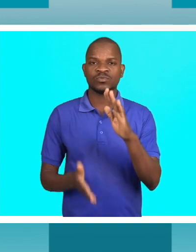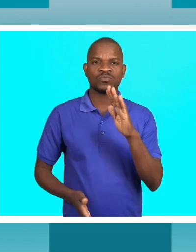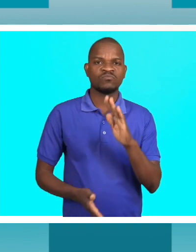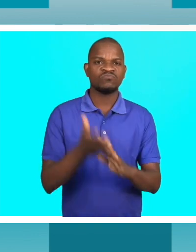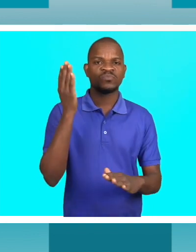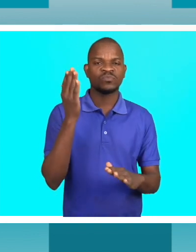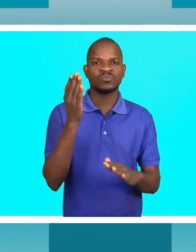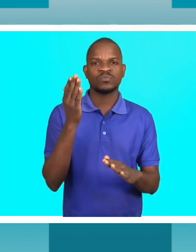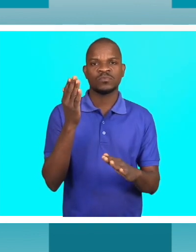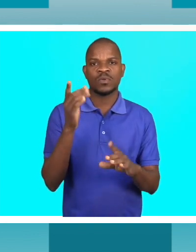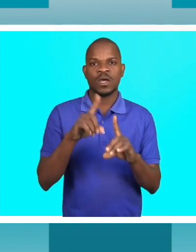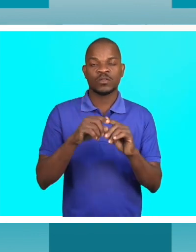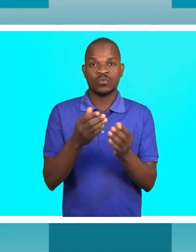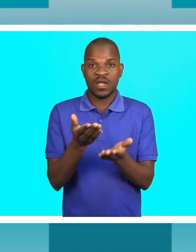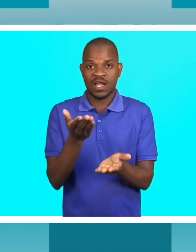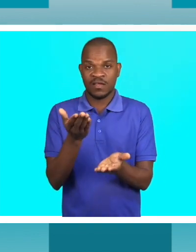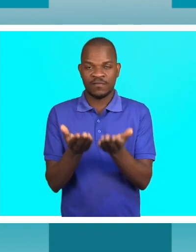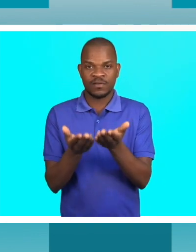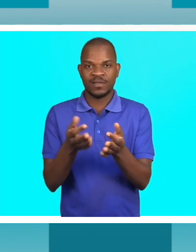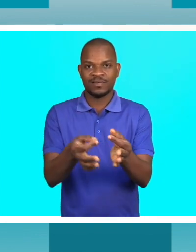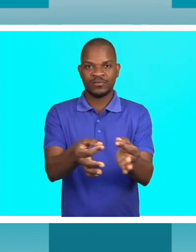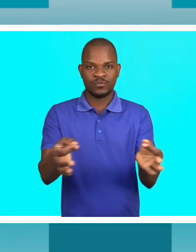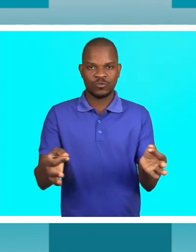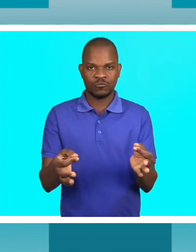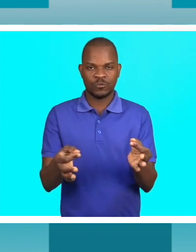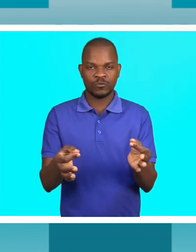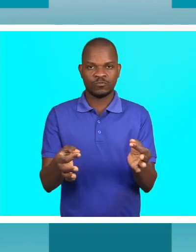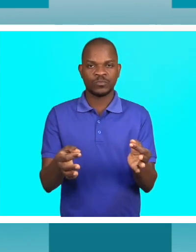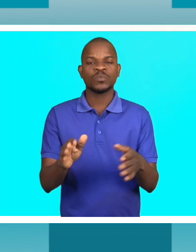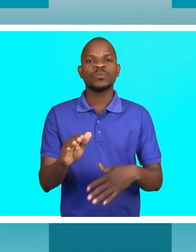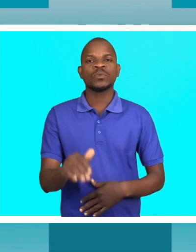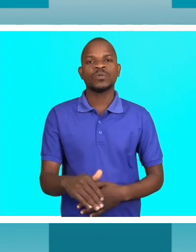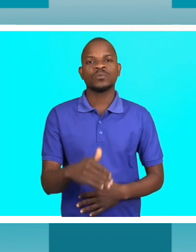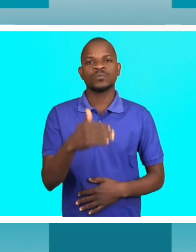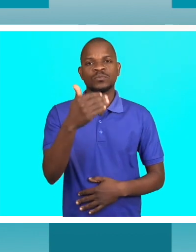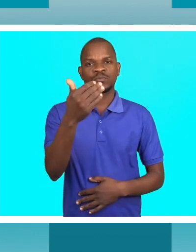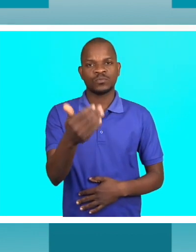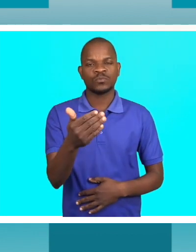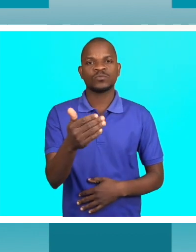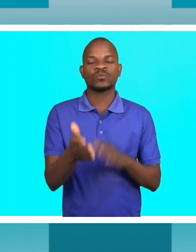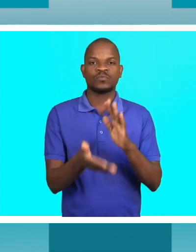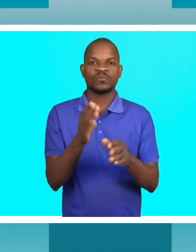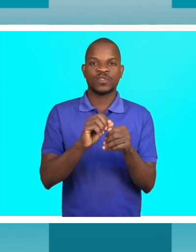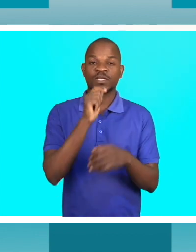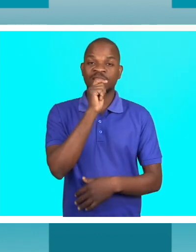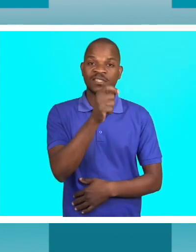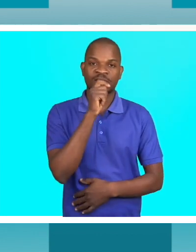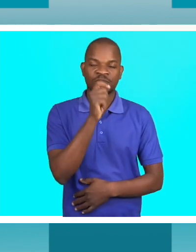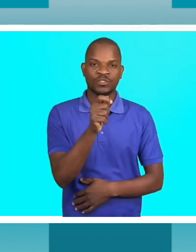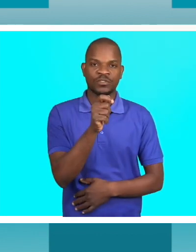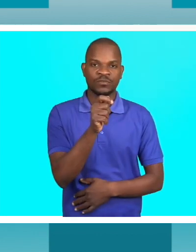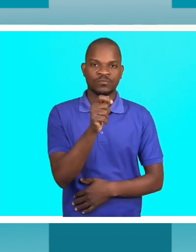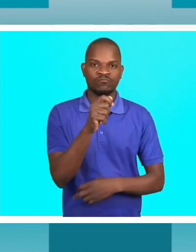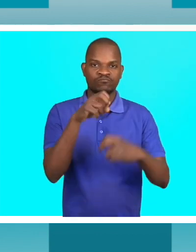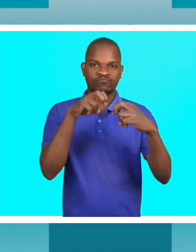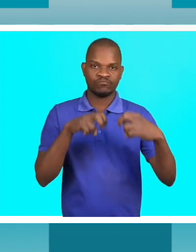avaliação documental e da entrevista.